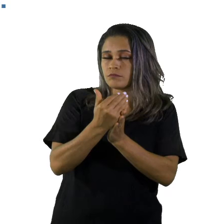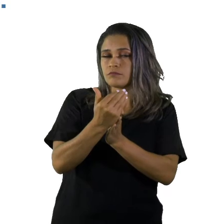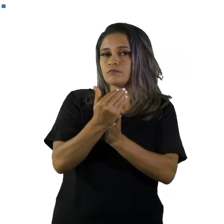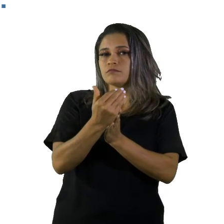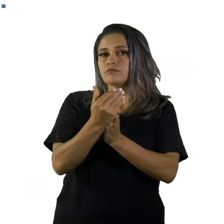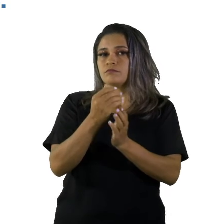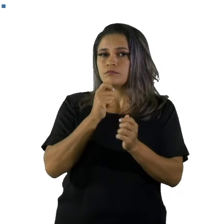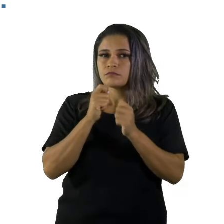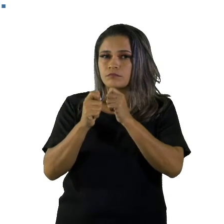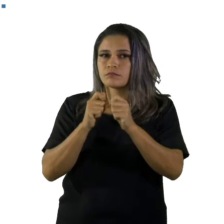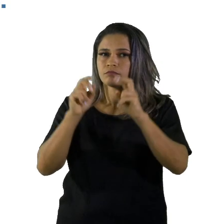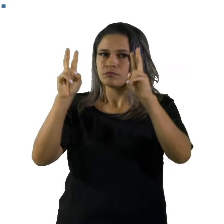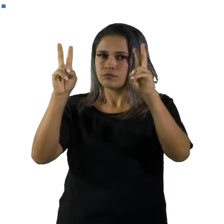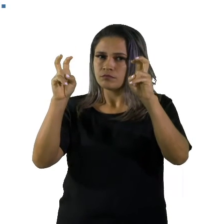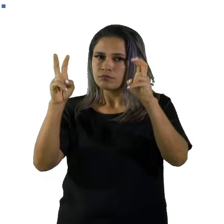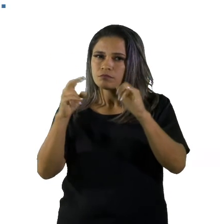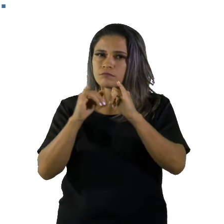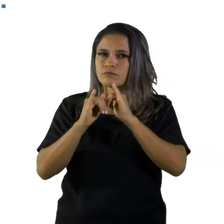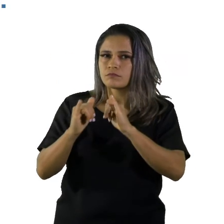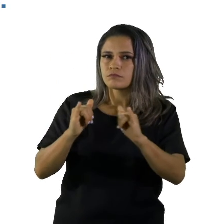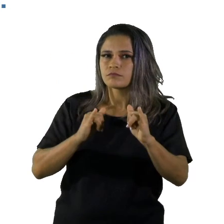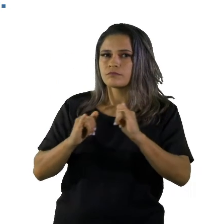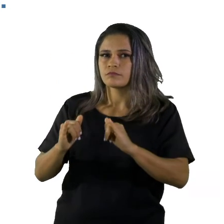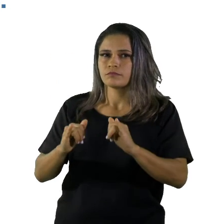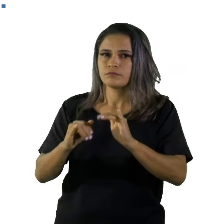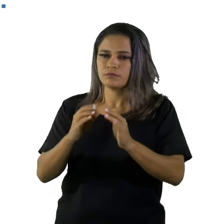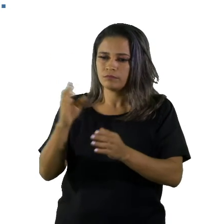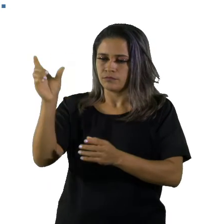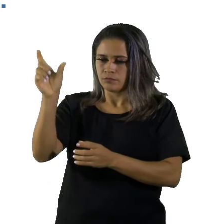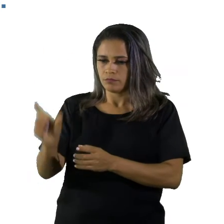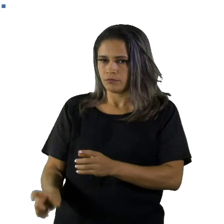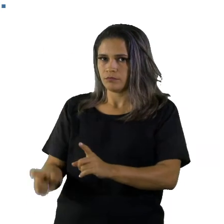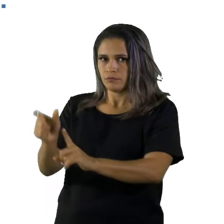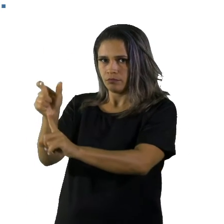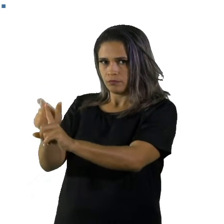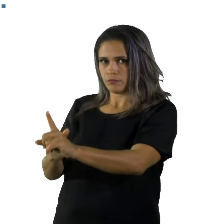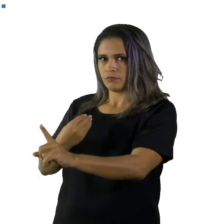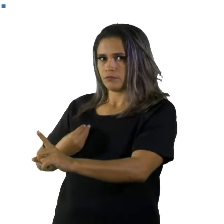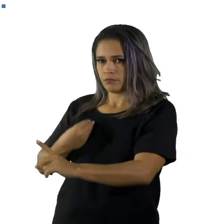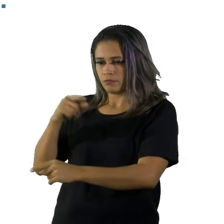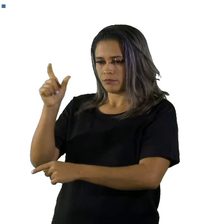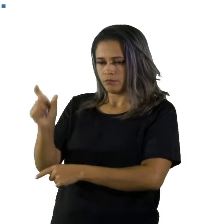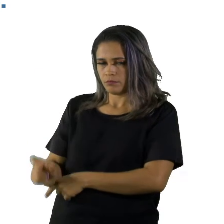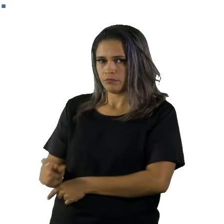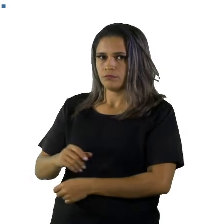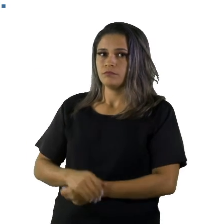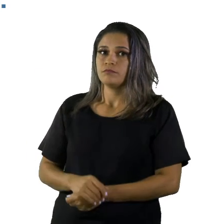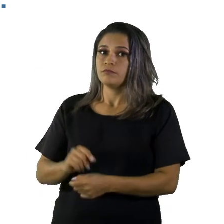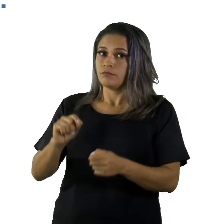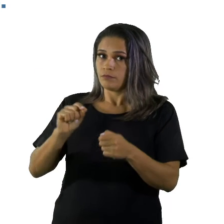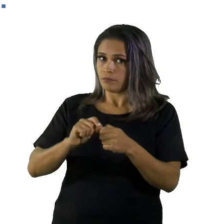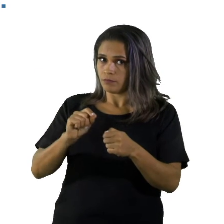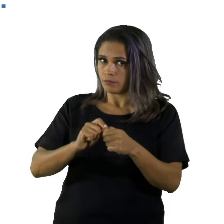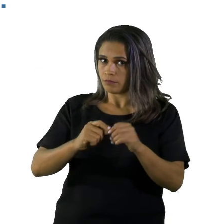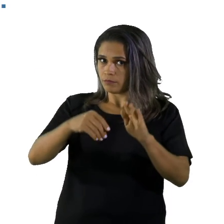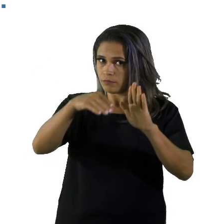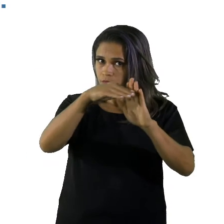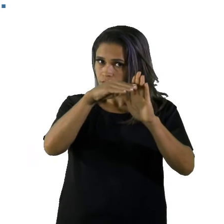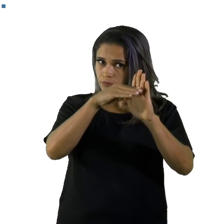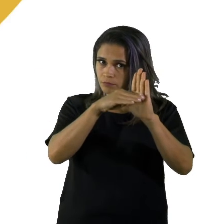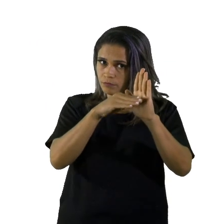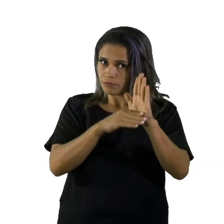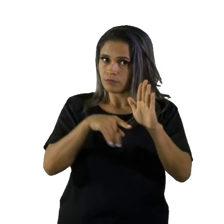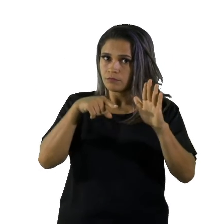contendo o tema, informações sobre o entrevistado, sobre a vida do entrevistado. Faça o roteiro e elabore